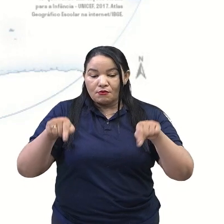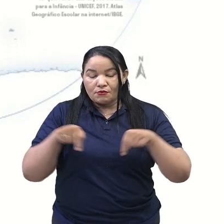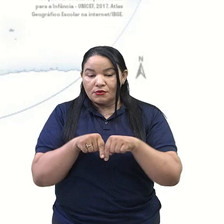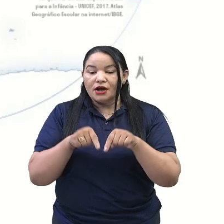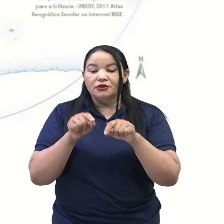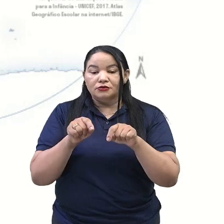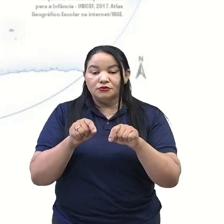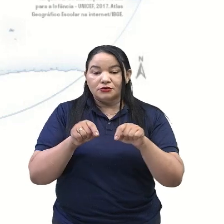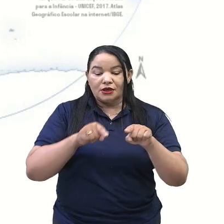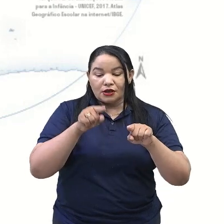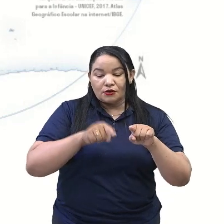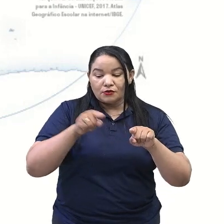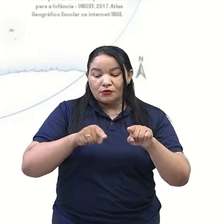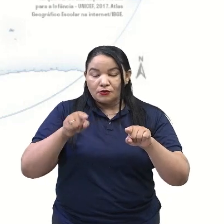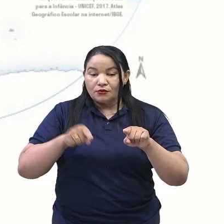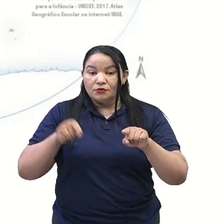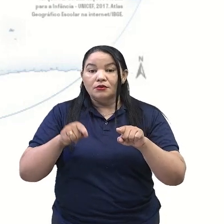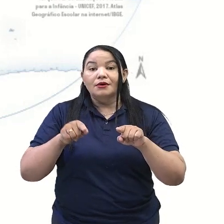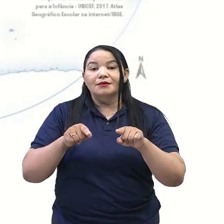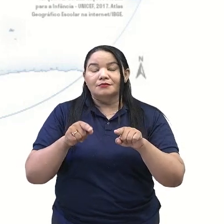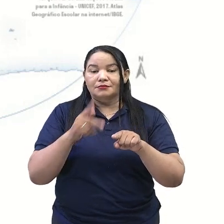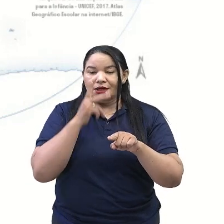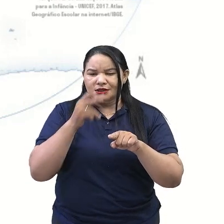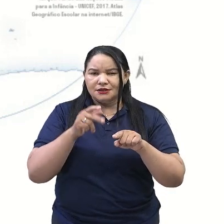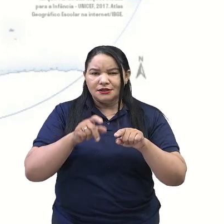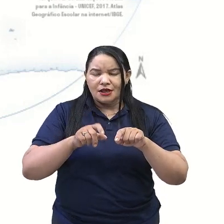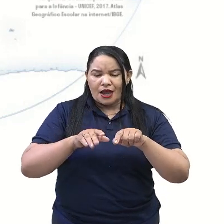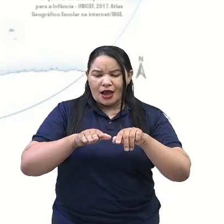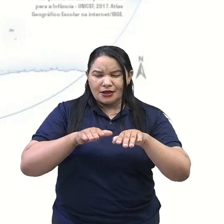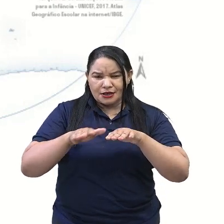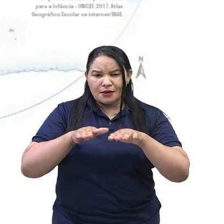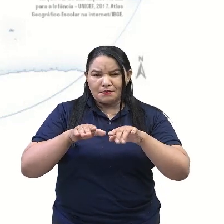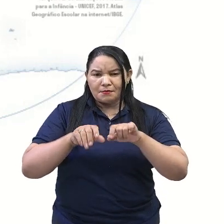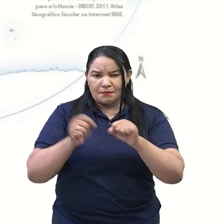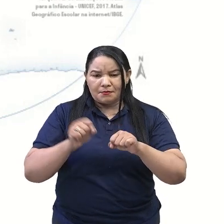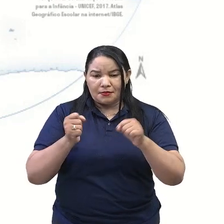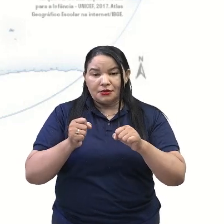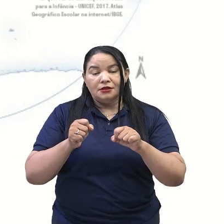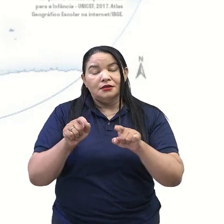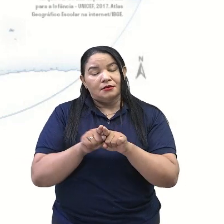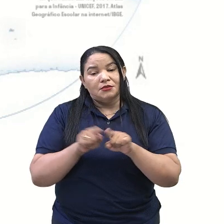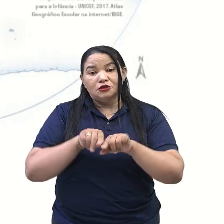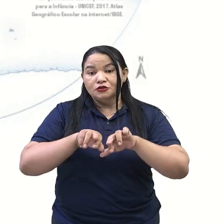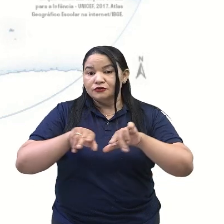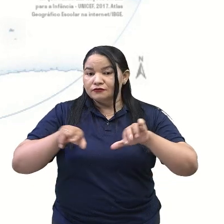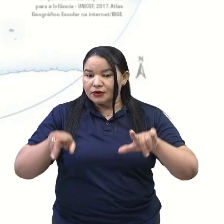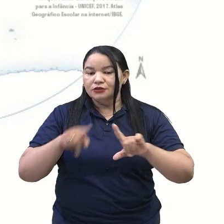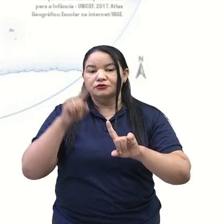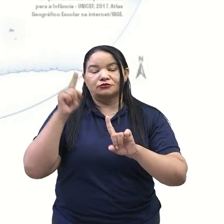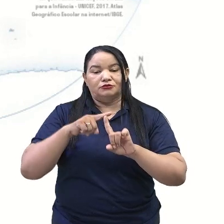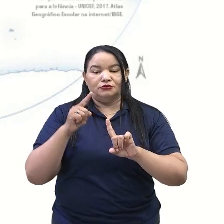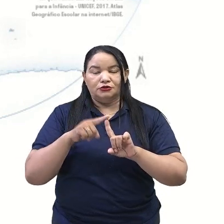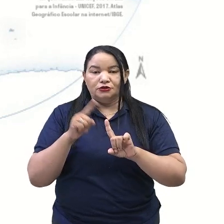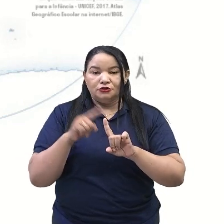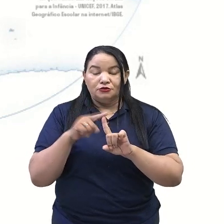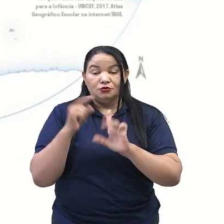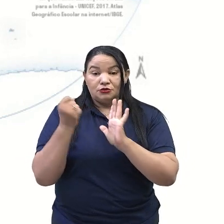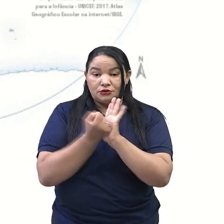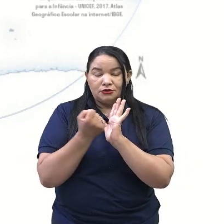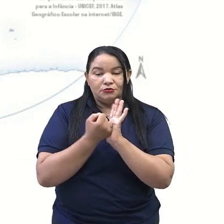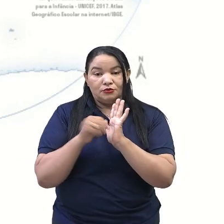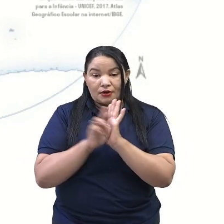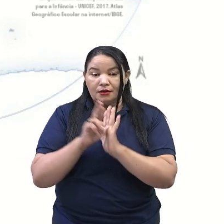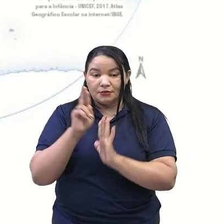seriam riscos assim, olha. Enfim, pode ser pontilhados, nós temos diversas formas de construir esses símbolos para